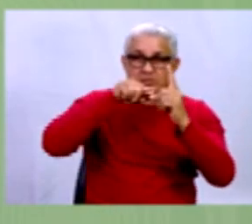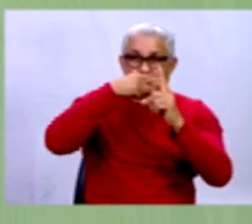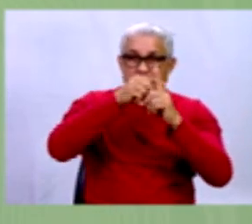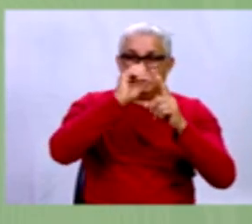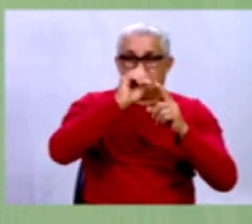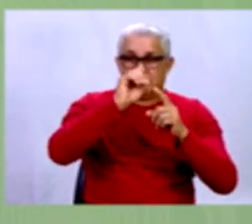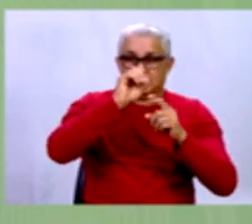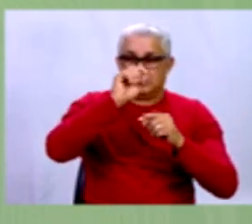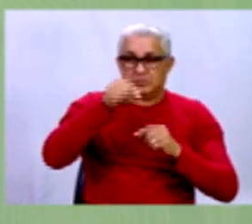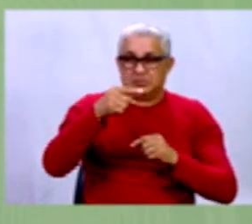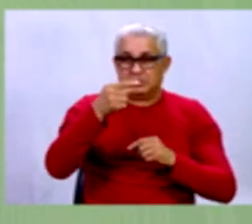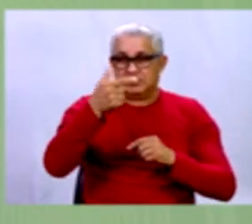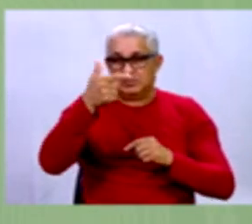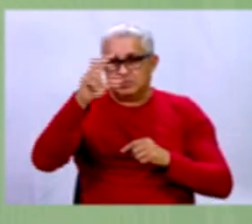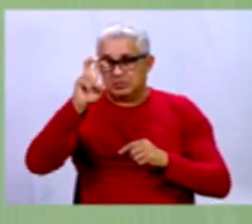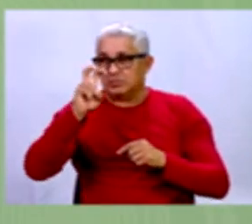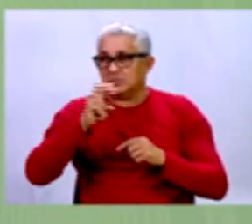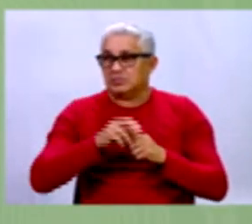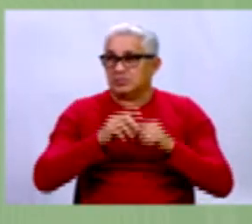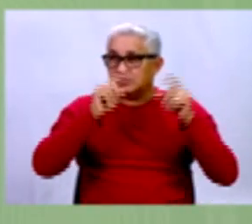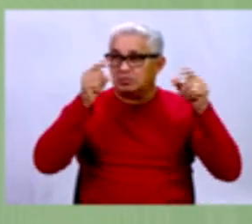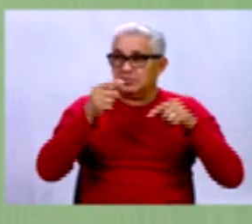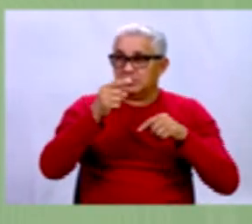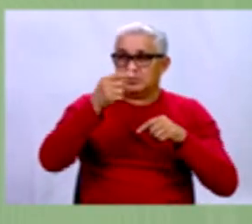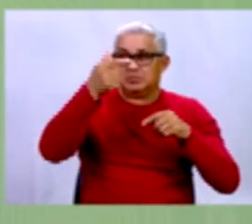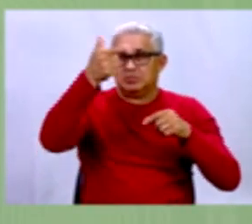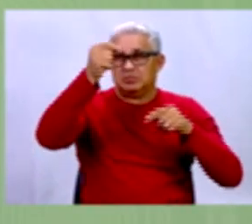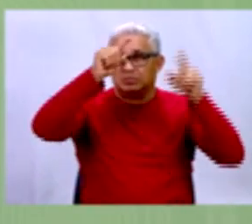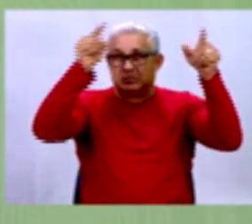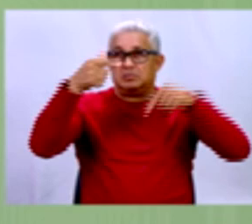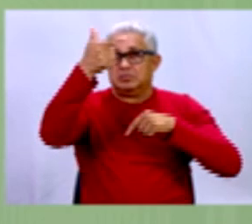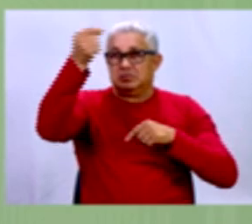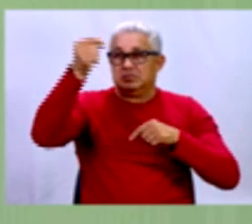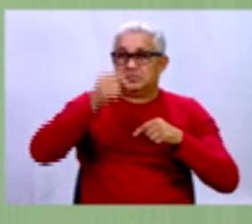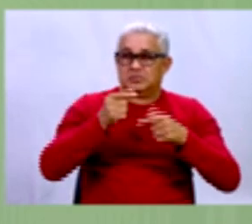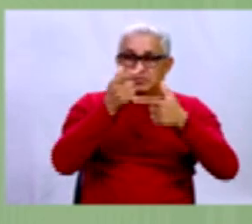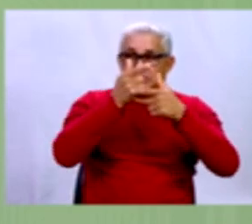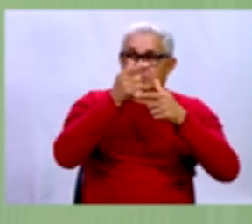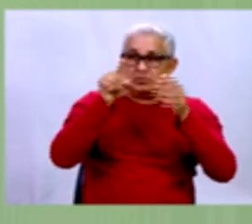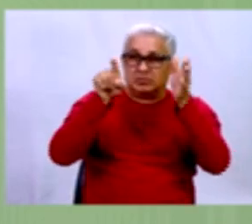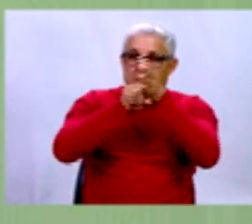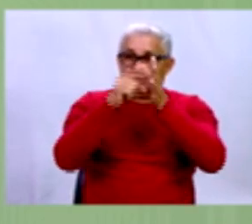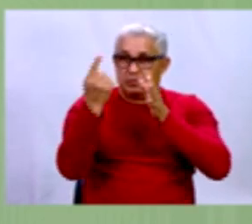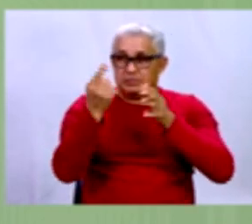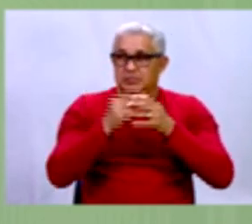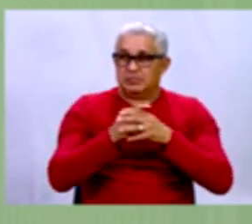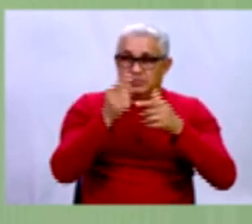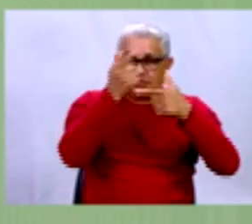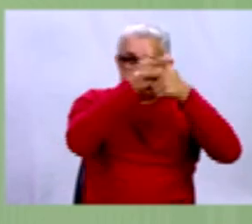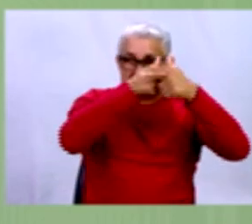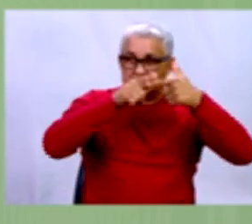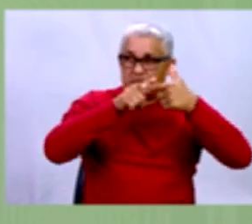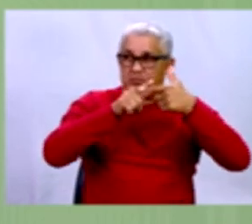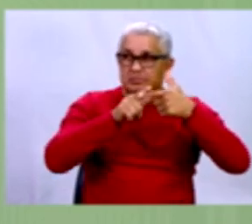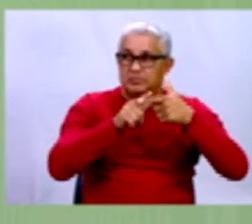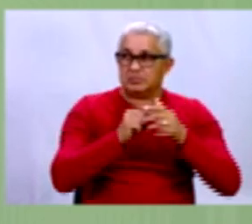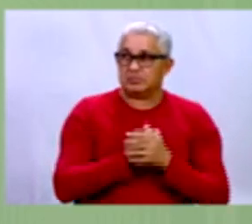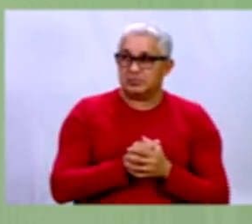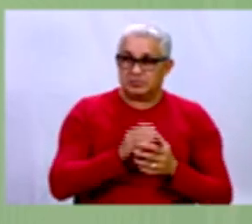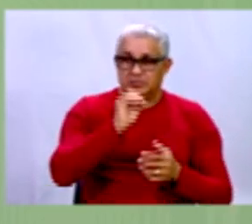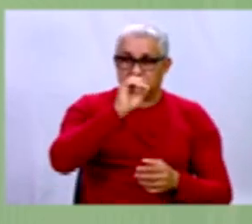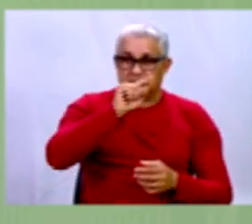0,025, que é igual a 1,025, elevado a 20, menos 1, divididos pela taxa,